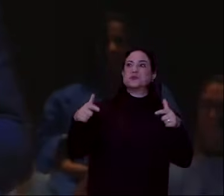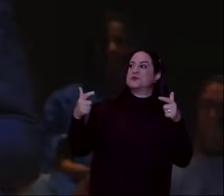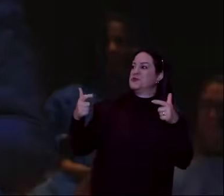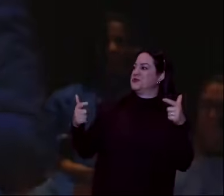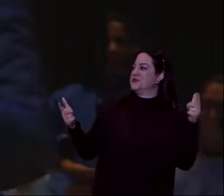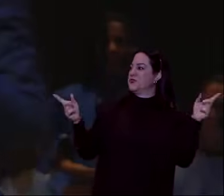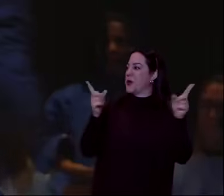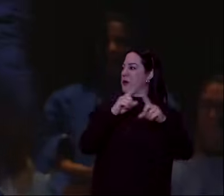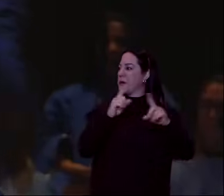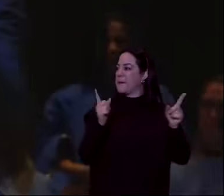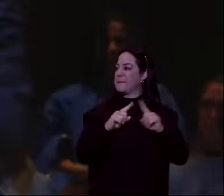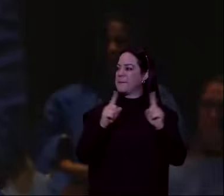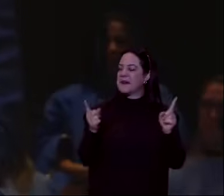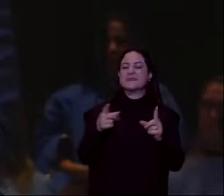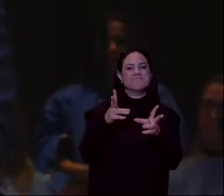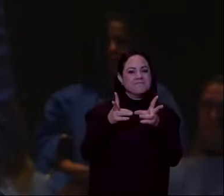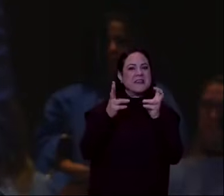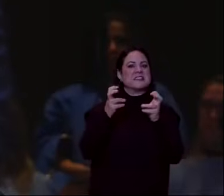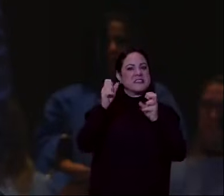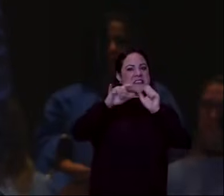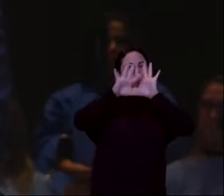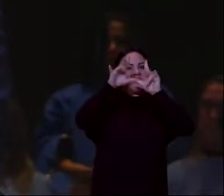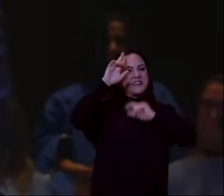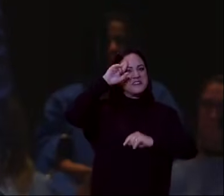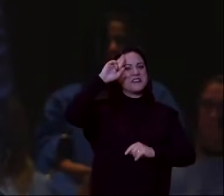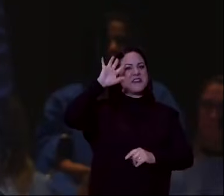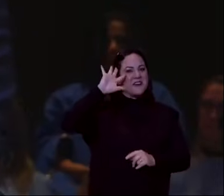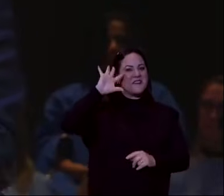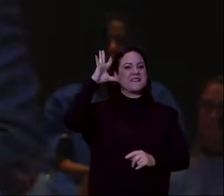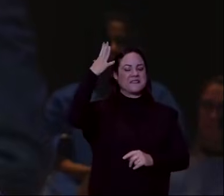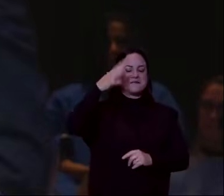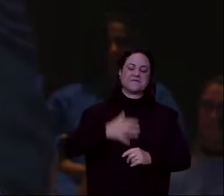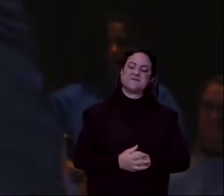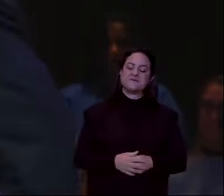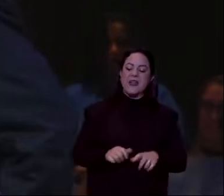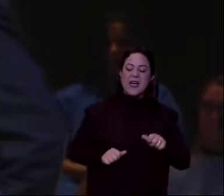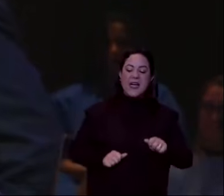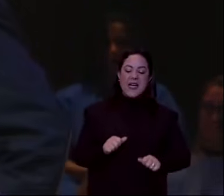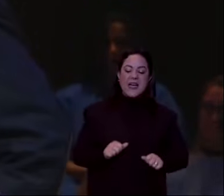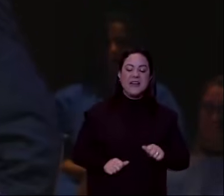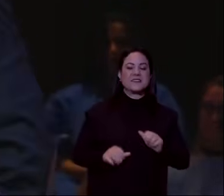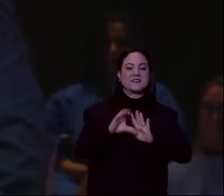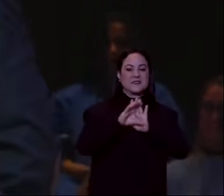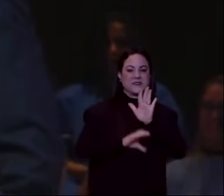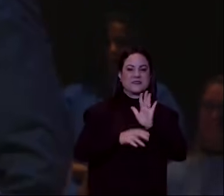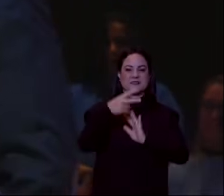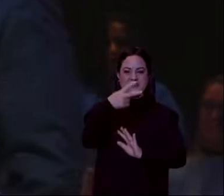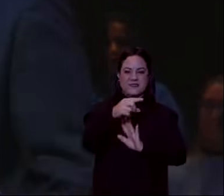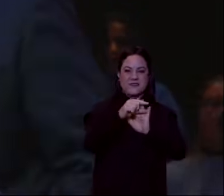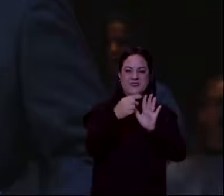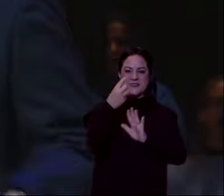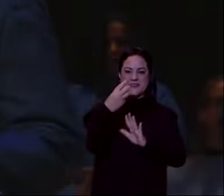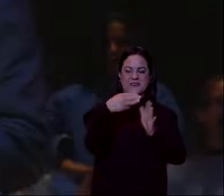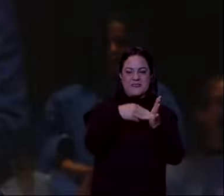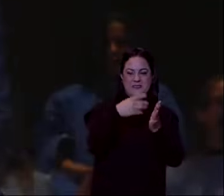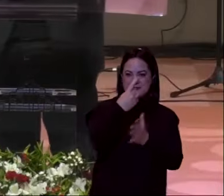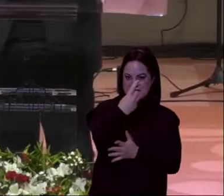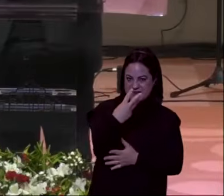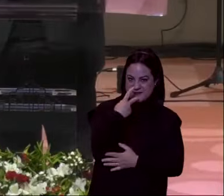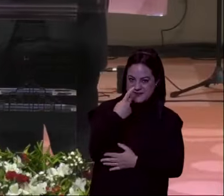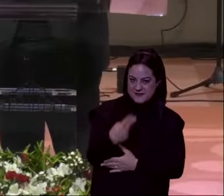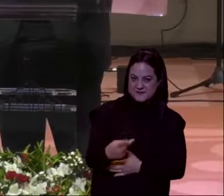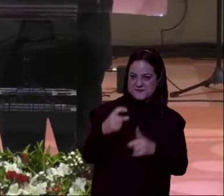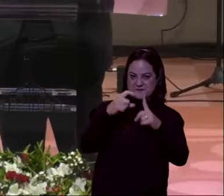onde vai, mas a gente vê a glória do Senhor acontecendo. Atos 2, versículos de 1 a 13, a palavra do Senhor diz